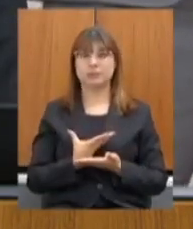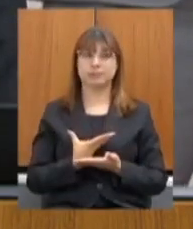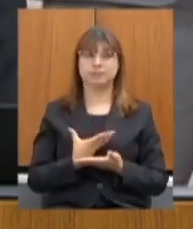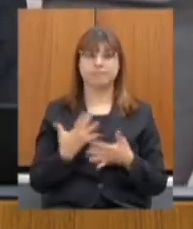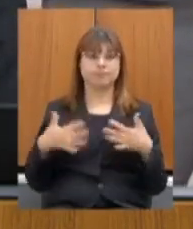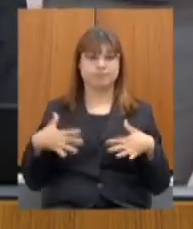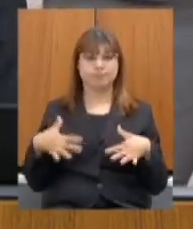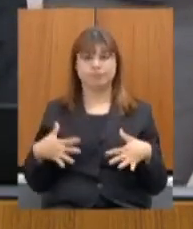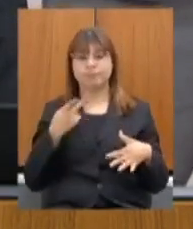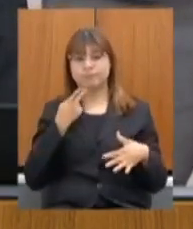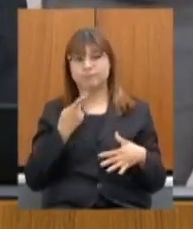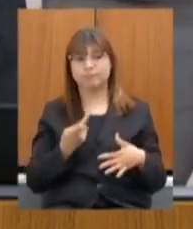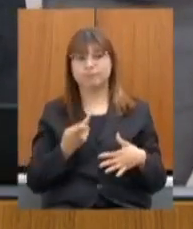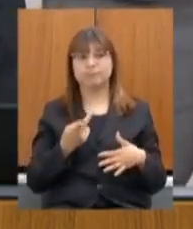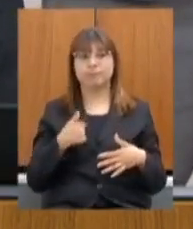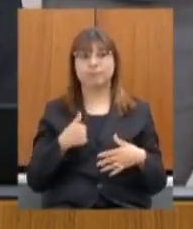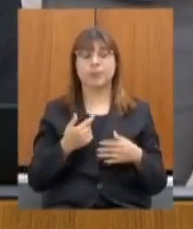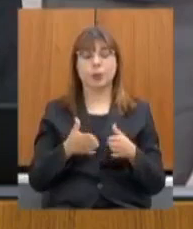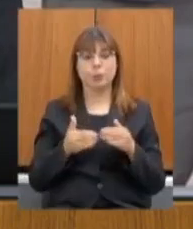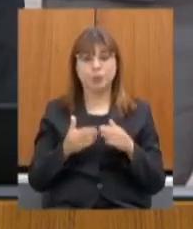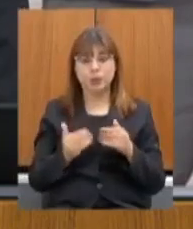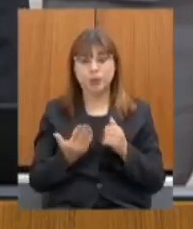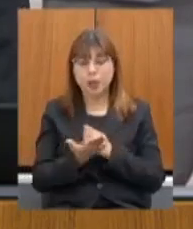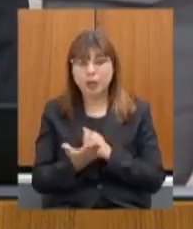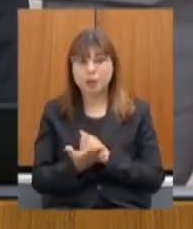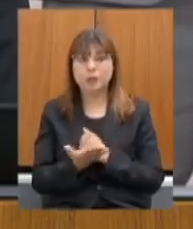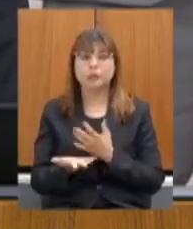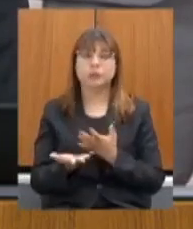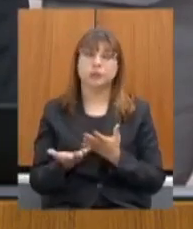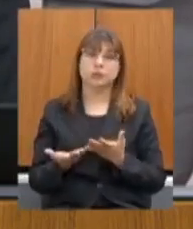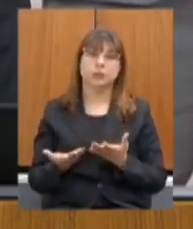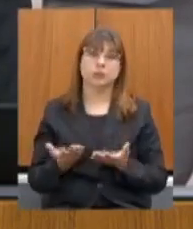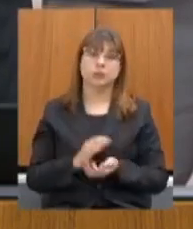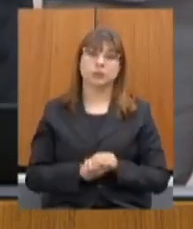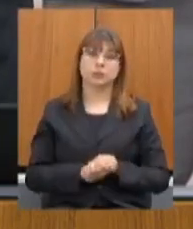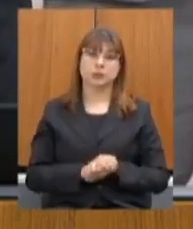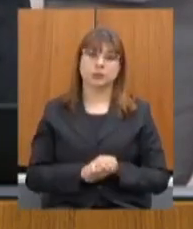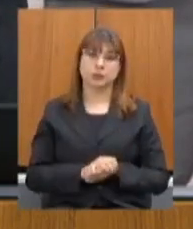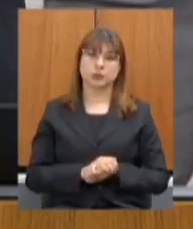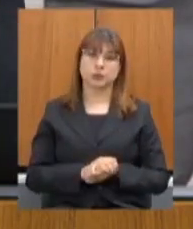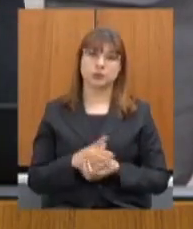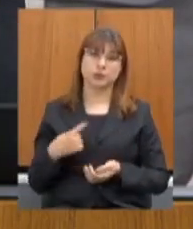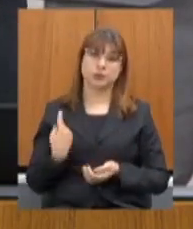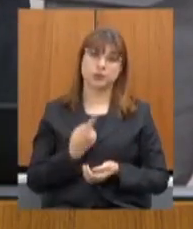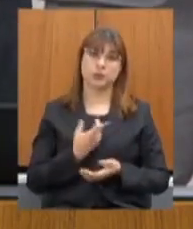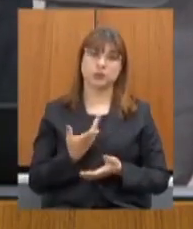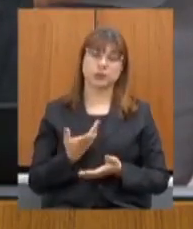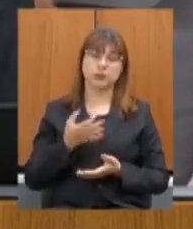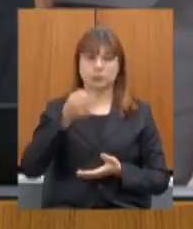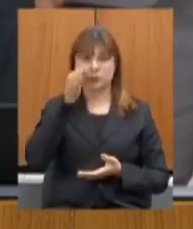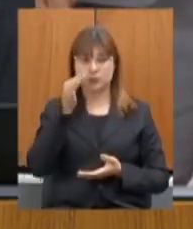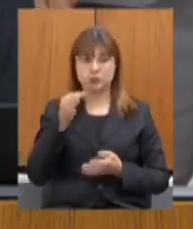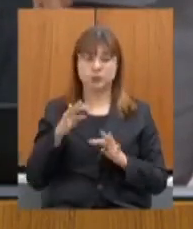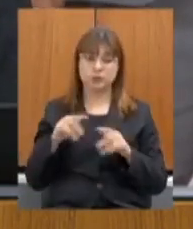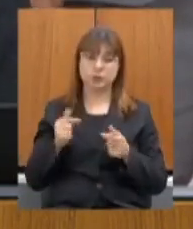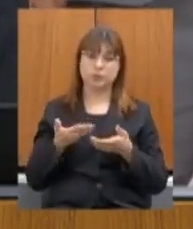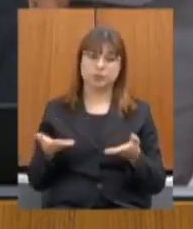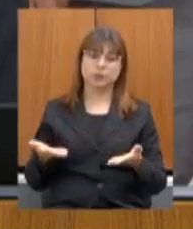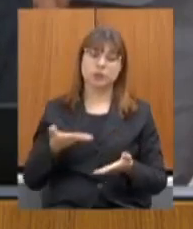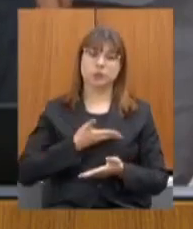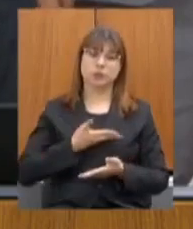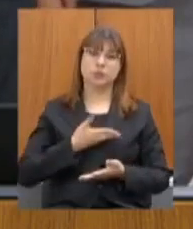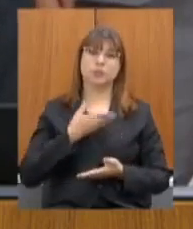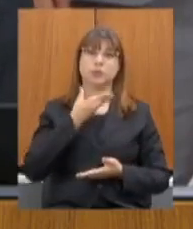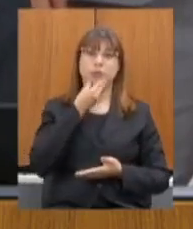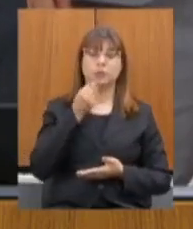desespero, dizendo, é um pedido de socorro. Então, fica aí que a gente possa chamar a atenção de todos os colegas, médicos